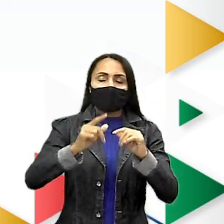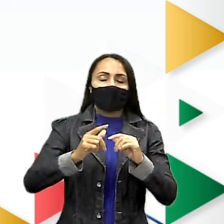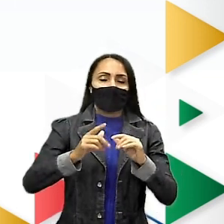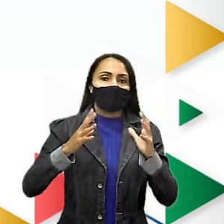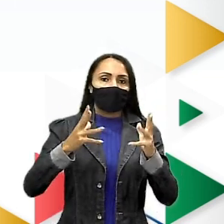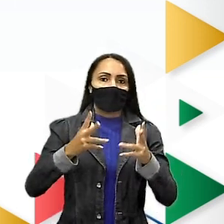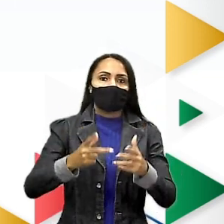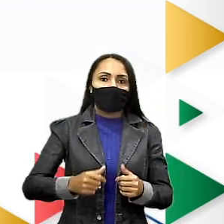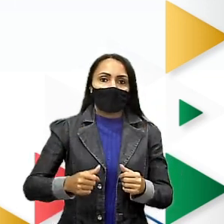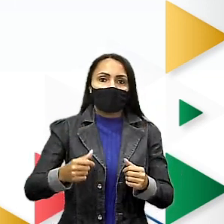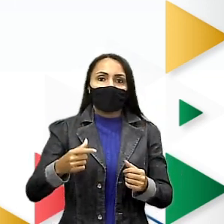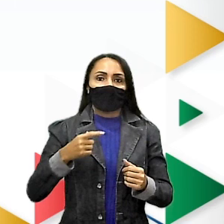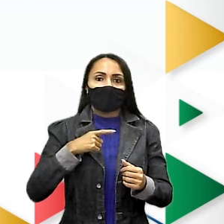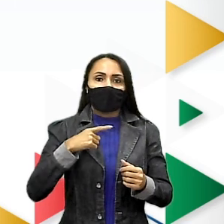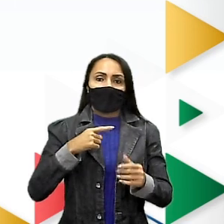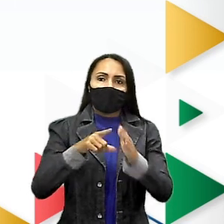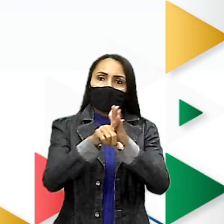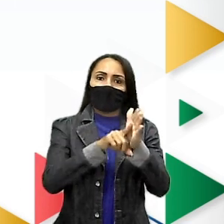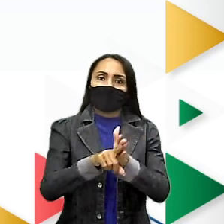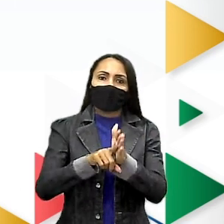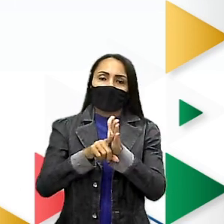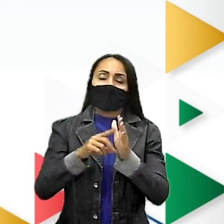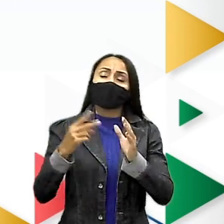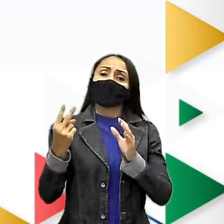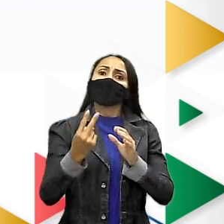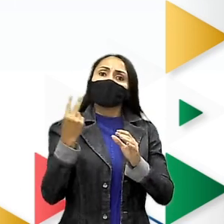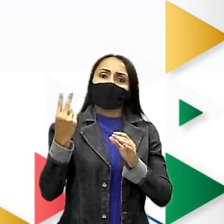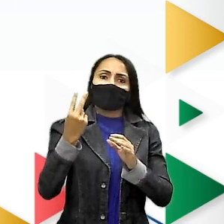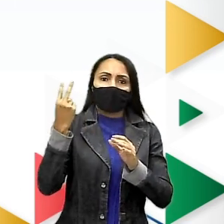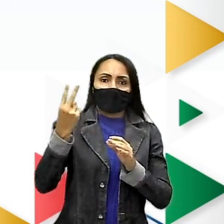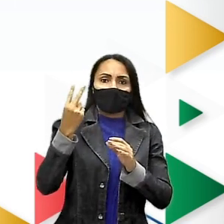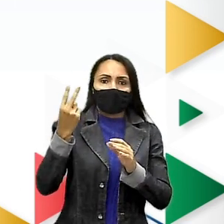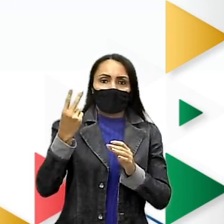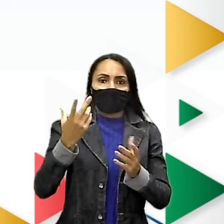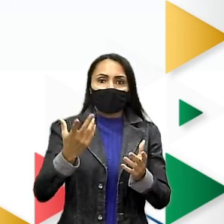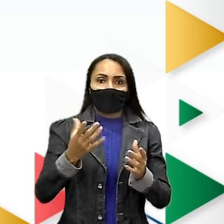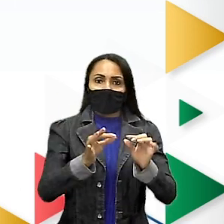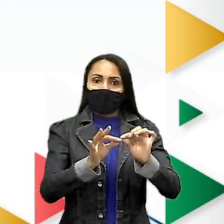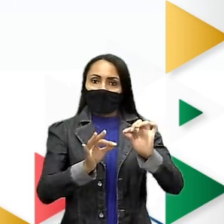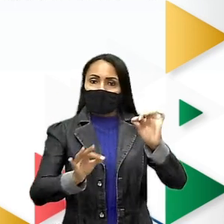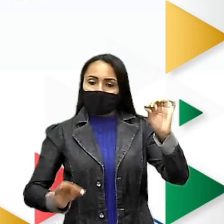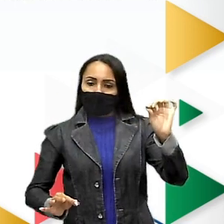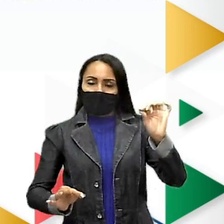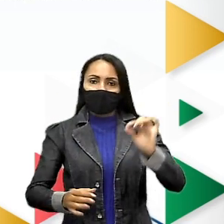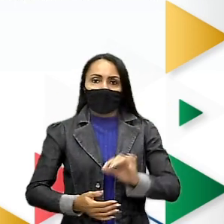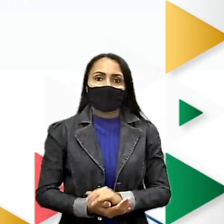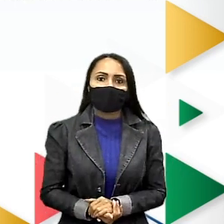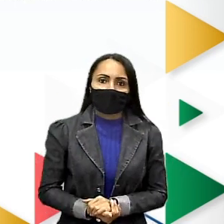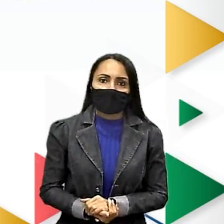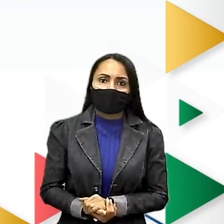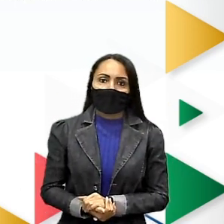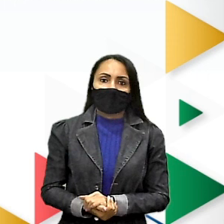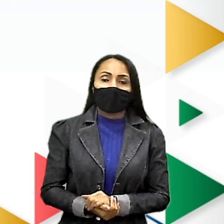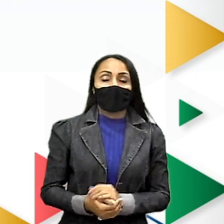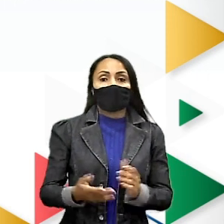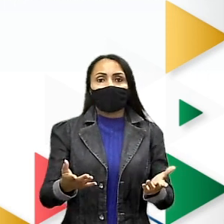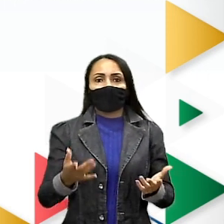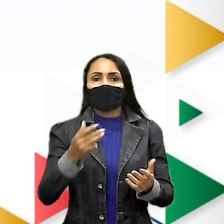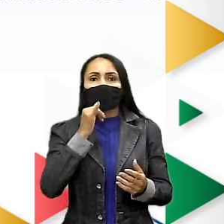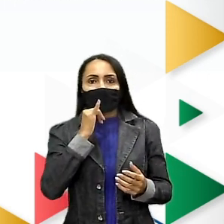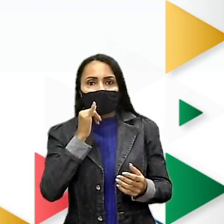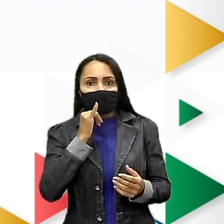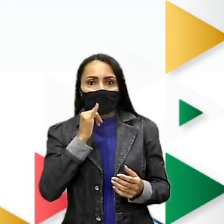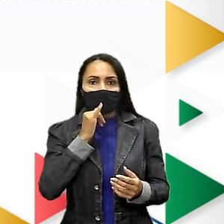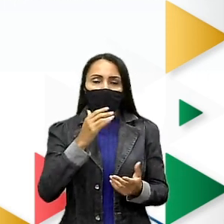usando dados com valores muito, mas muito grandes, tá? Então, apesar disso, por exemplo,